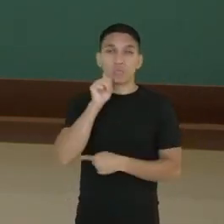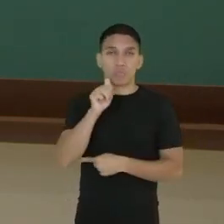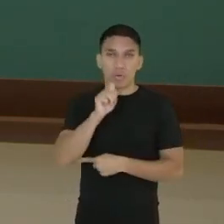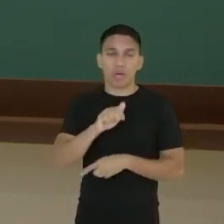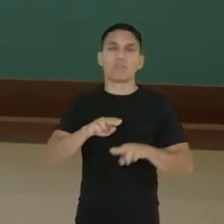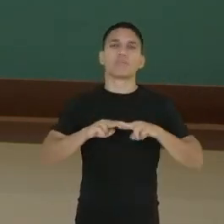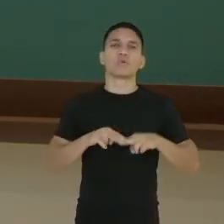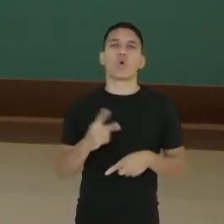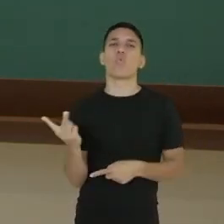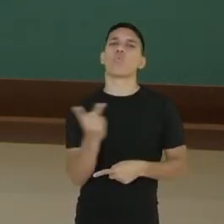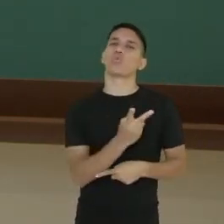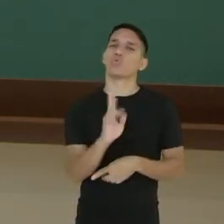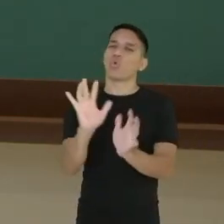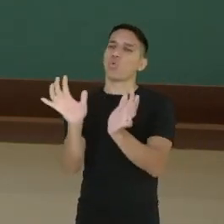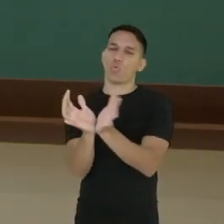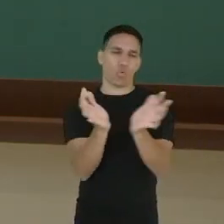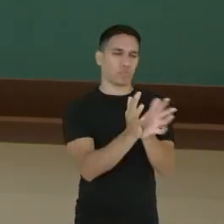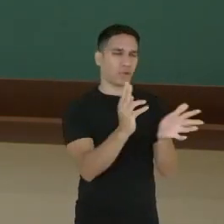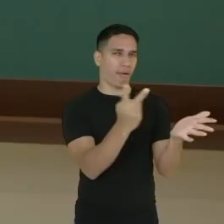os dois grupos estão errados.